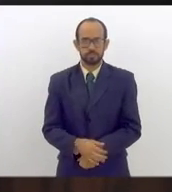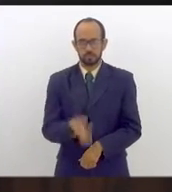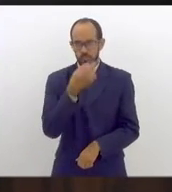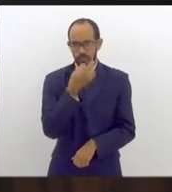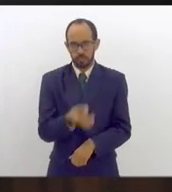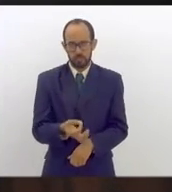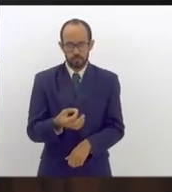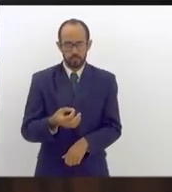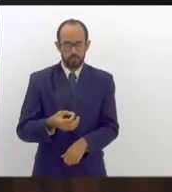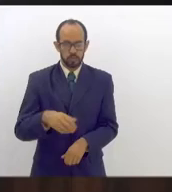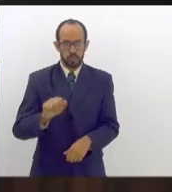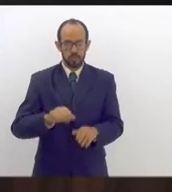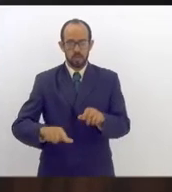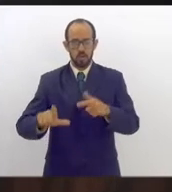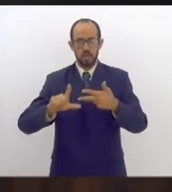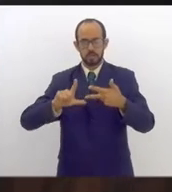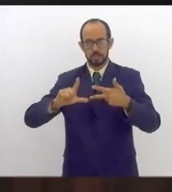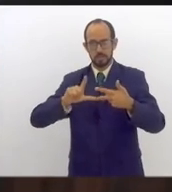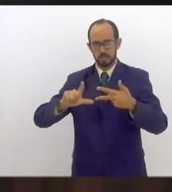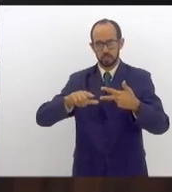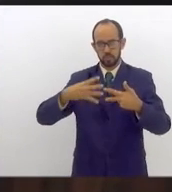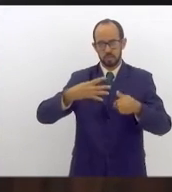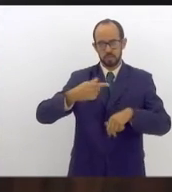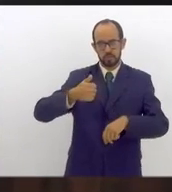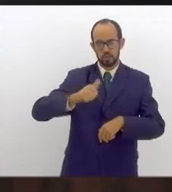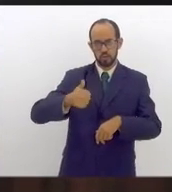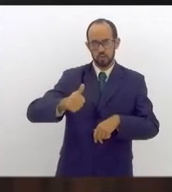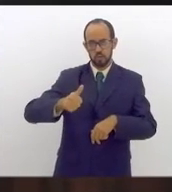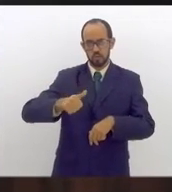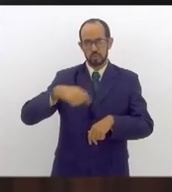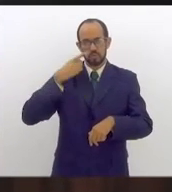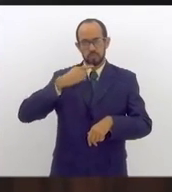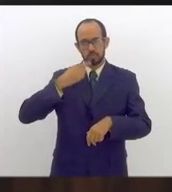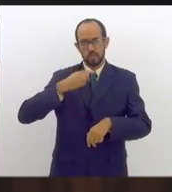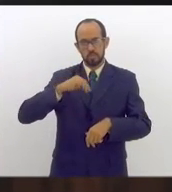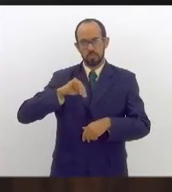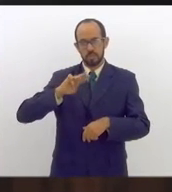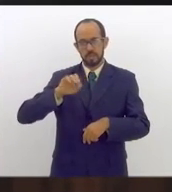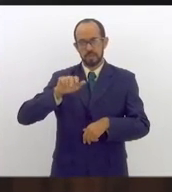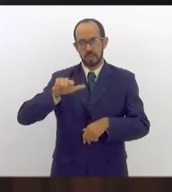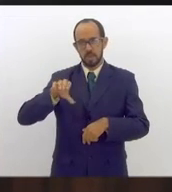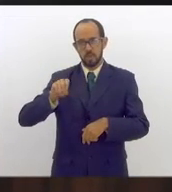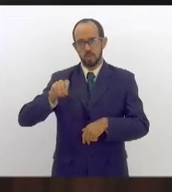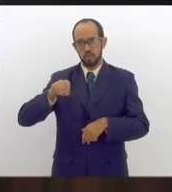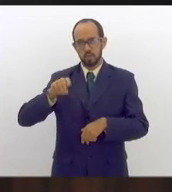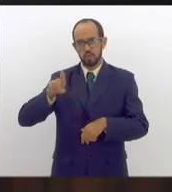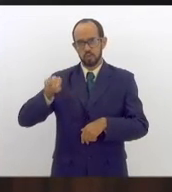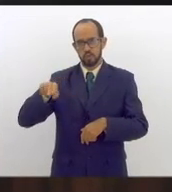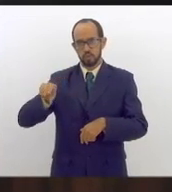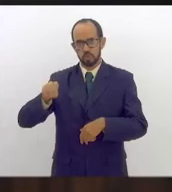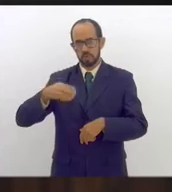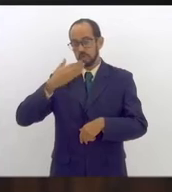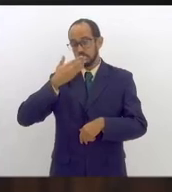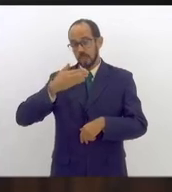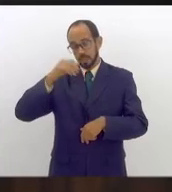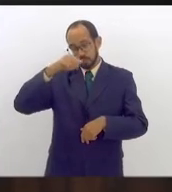legislativa número 411, de 21, de autoria do deputado Marcelo Dino, que solicita ao governador do Estado do Rio de Janeiro, Cláudio